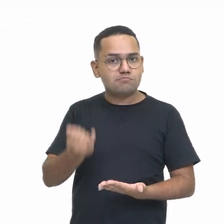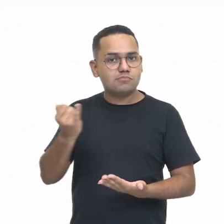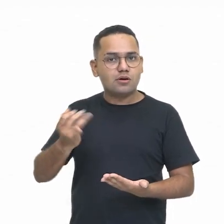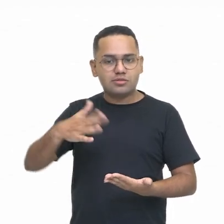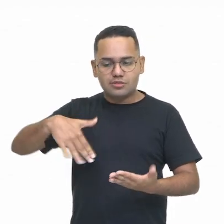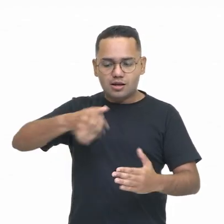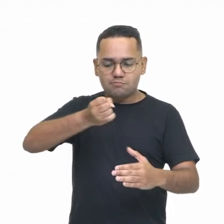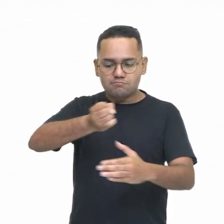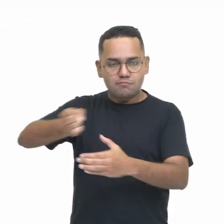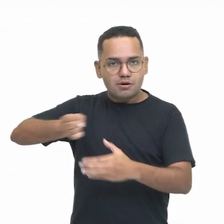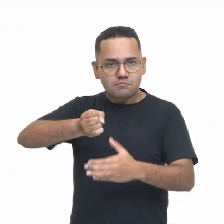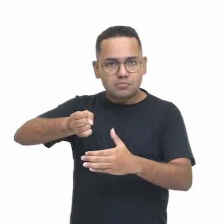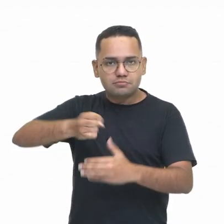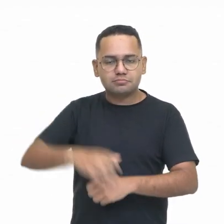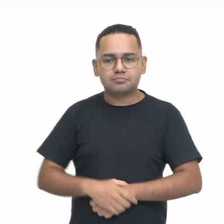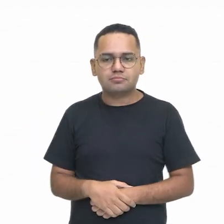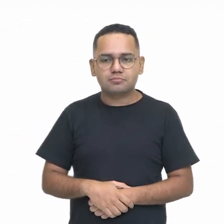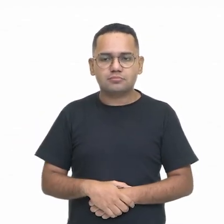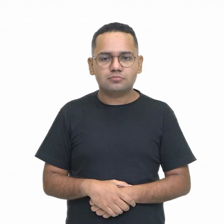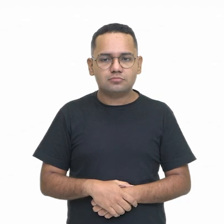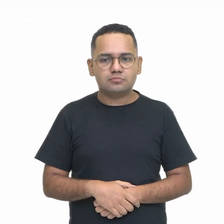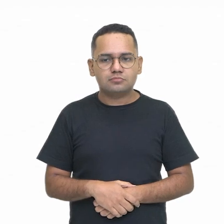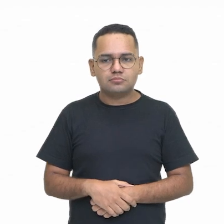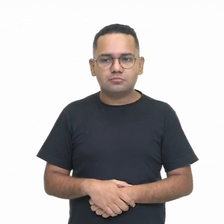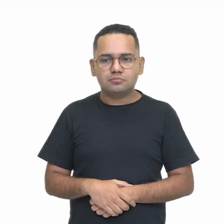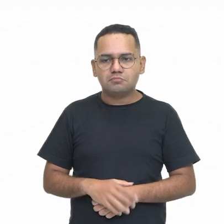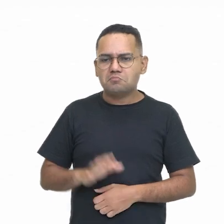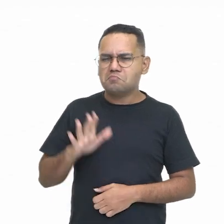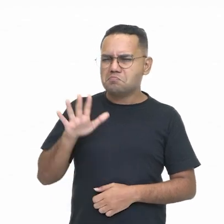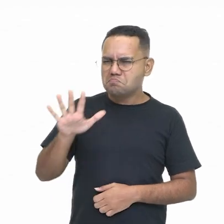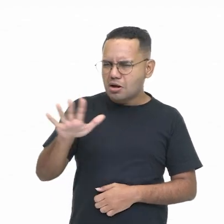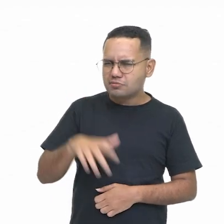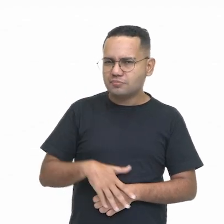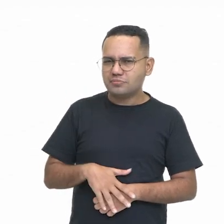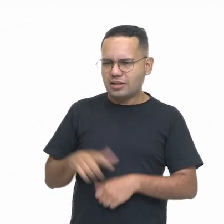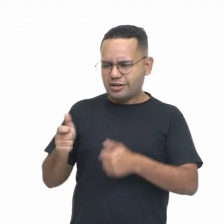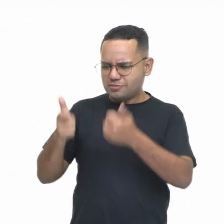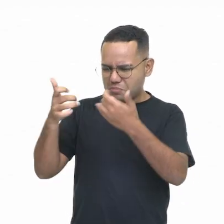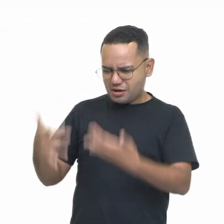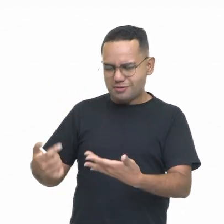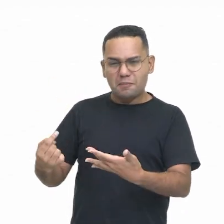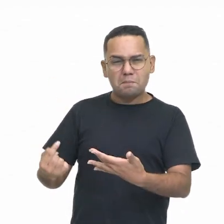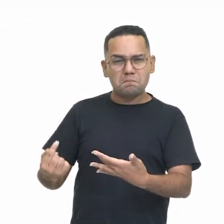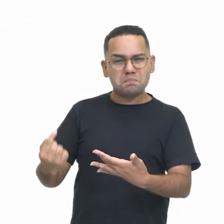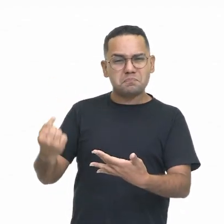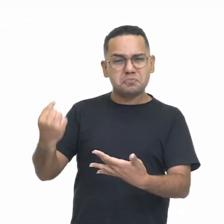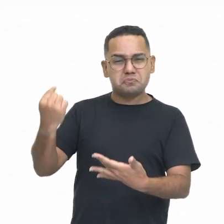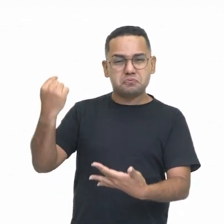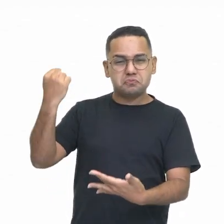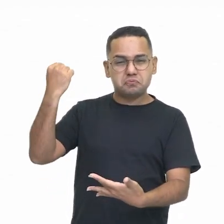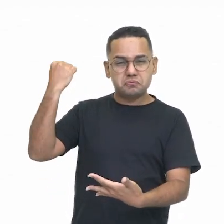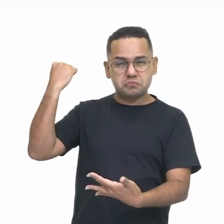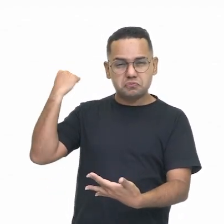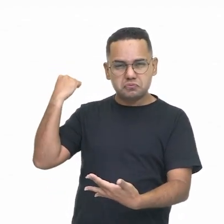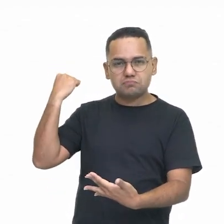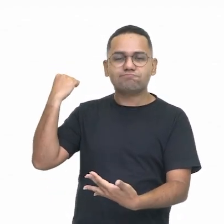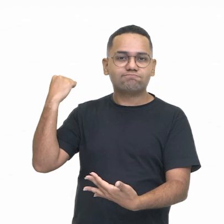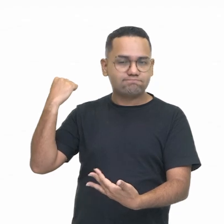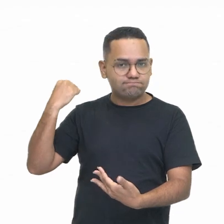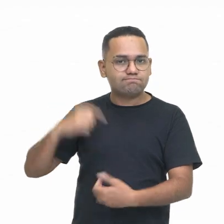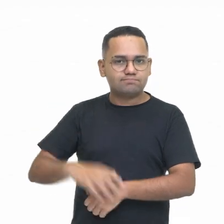culinária. Então, você imagina que estamos nos remetendo a milênios atrás.